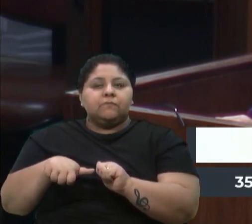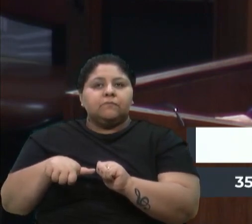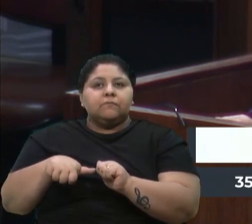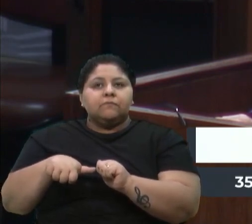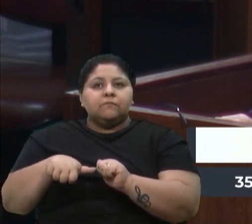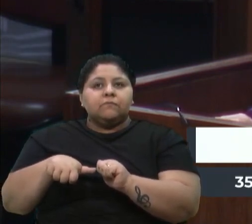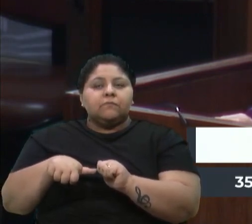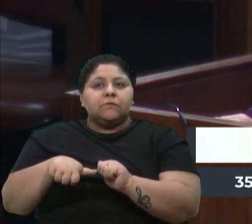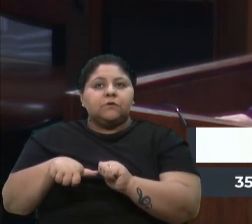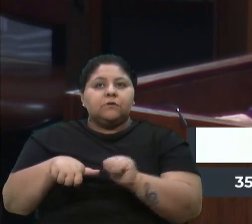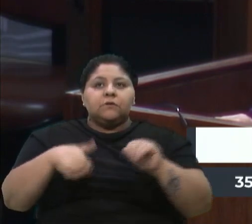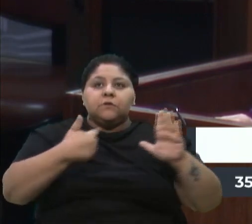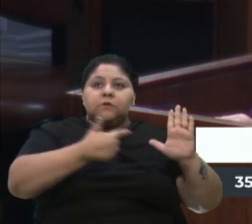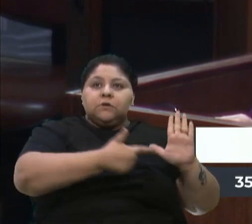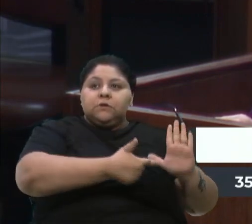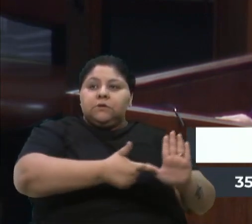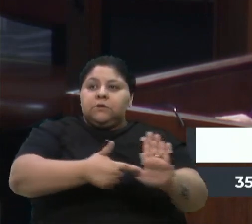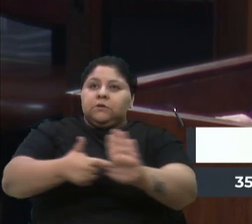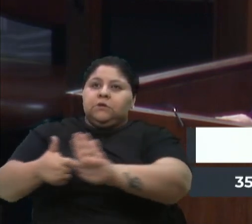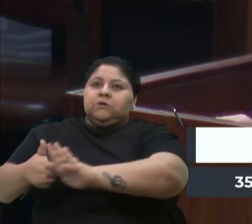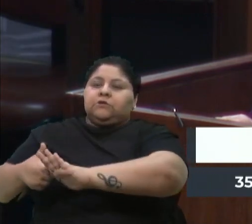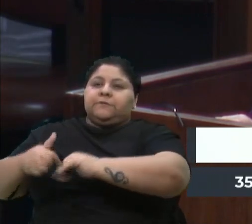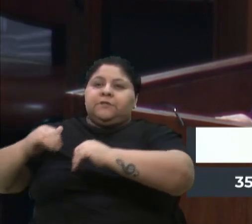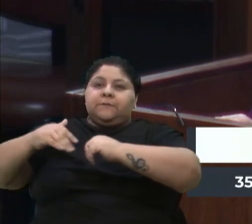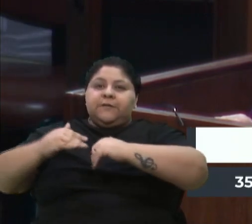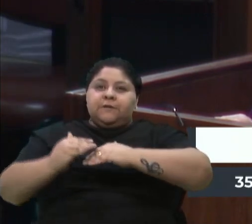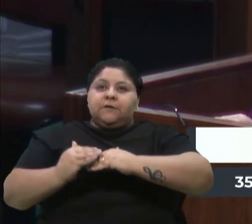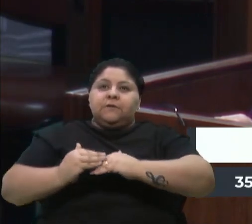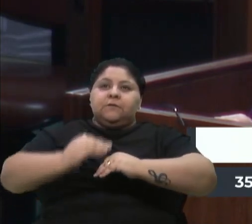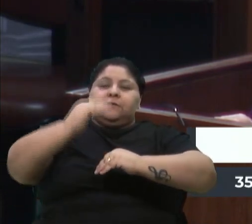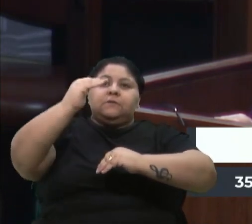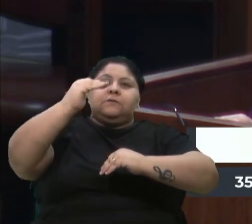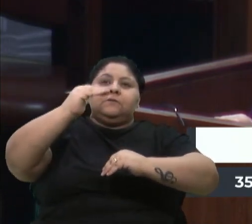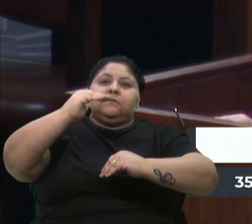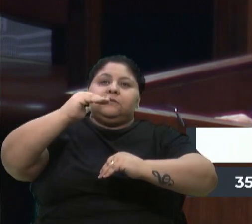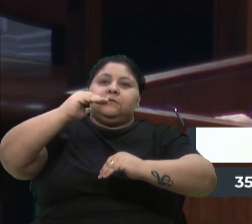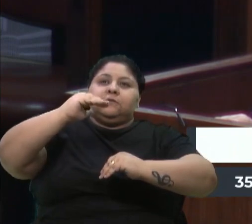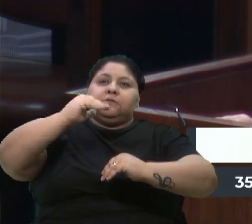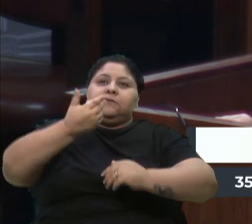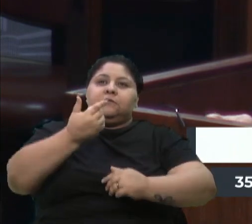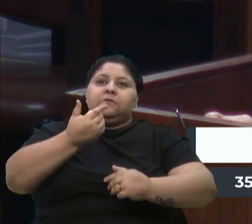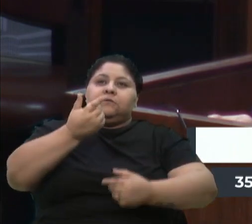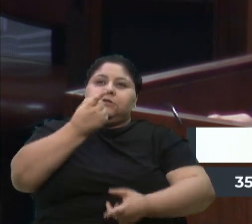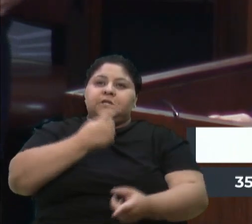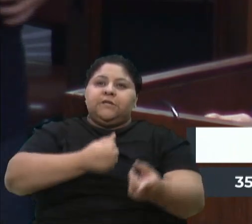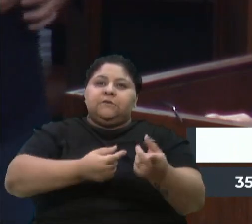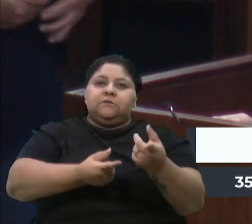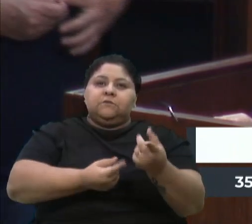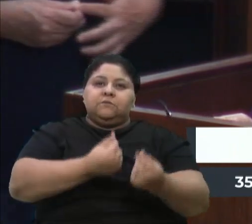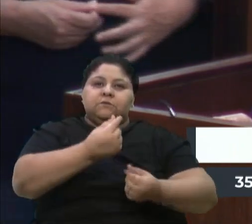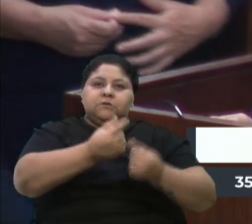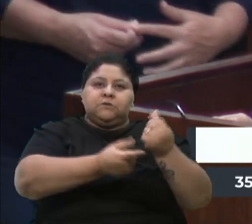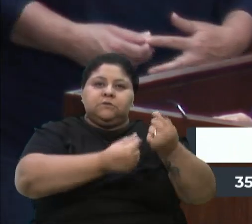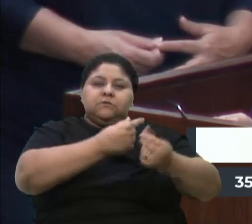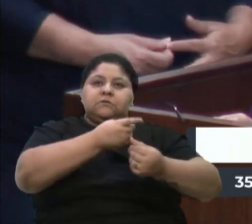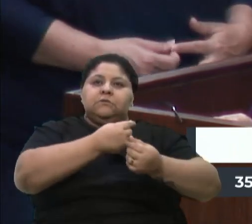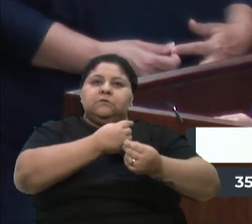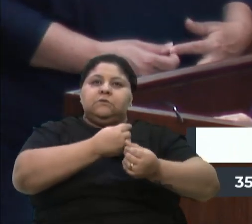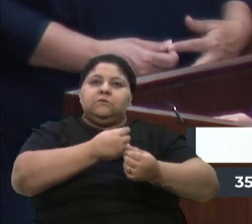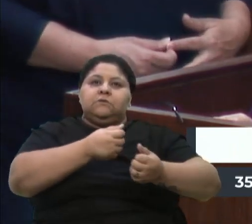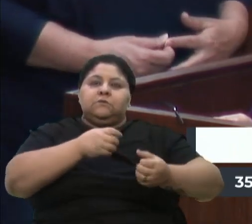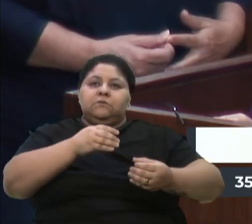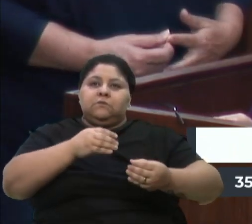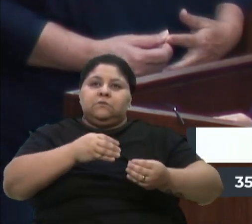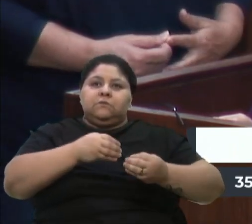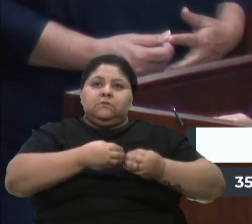proporcionando maior subsídio às pessoas que investirem, colega Lucas, em